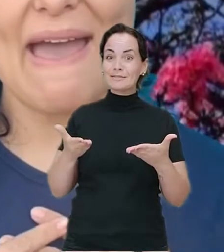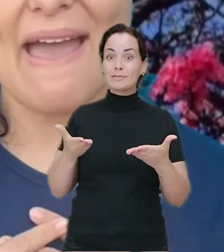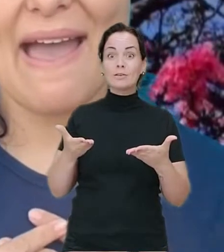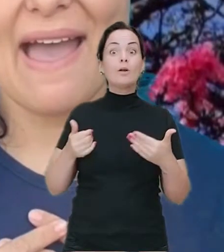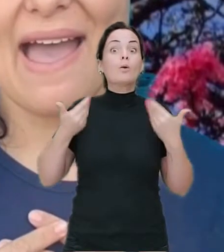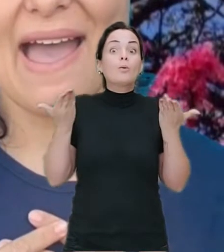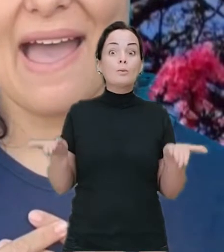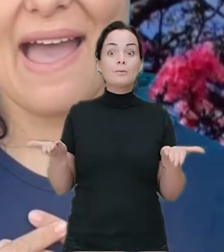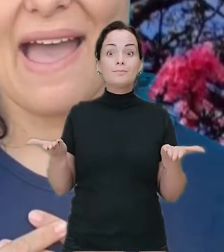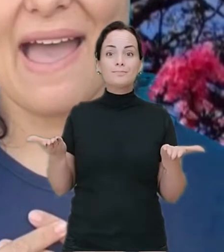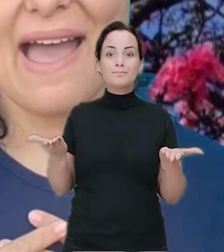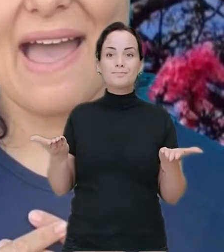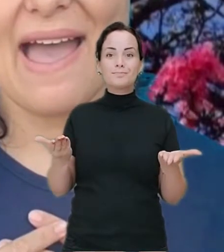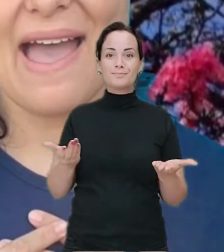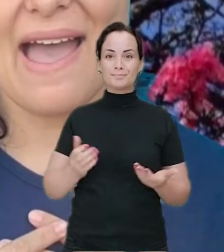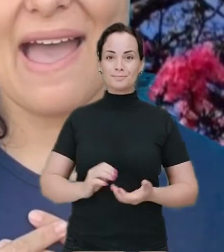qual é?